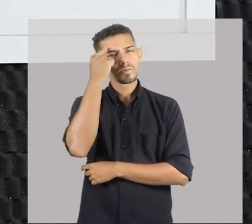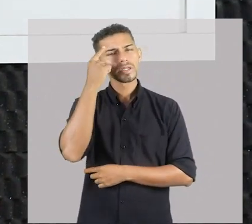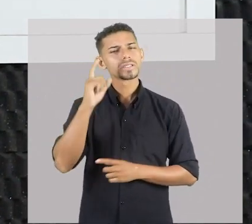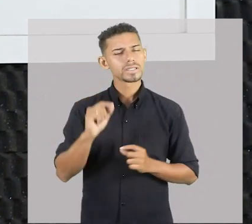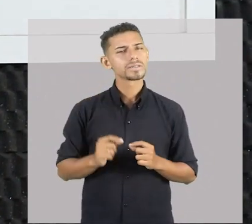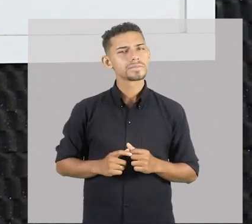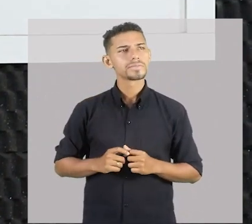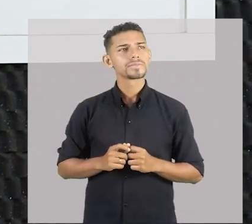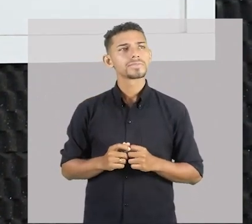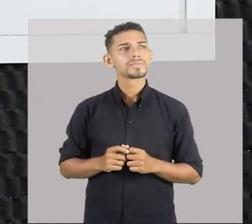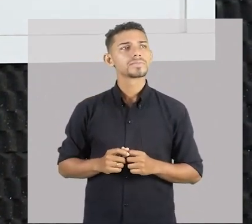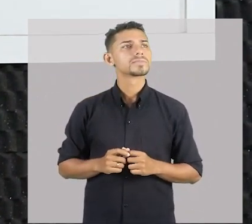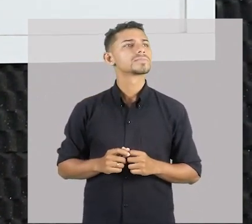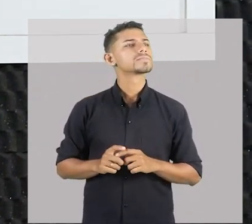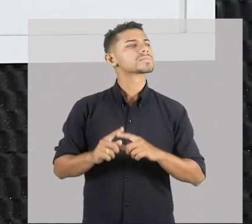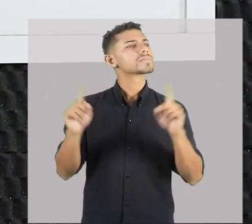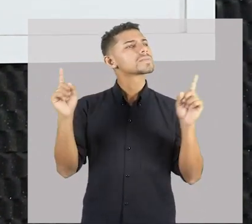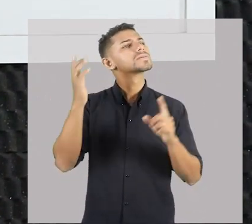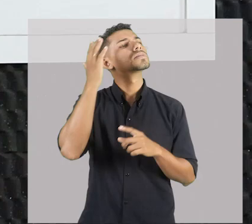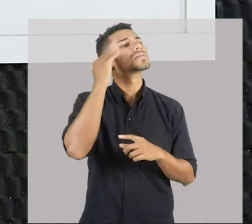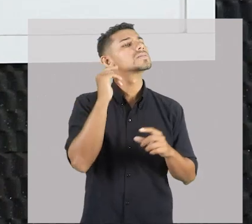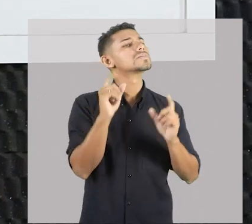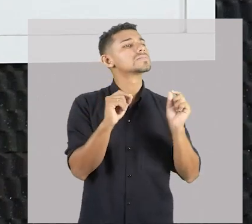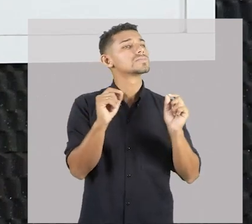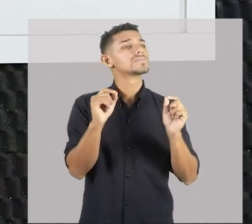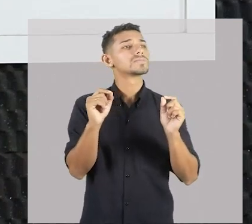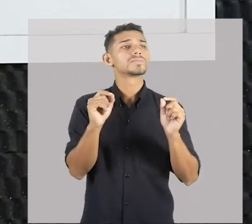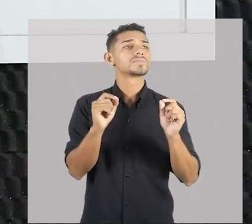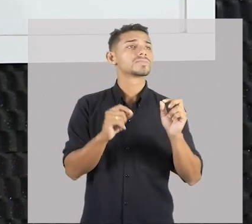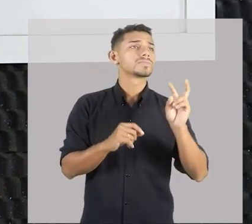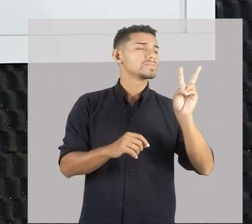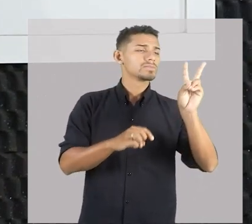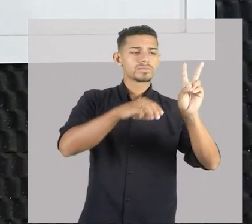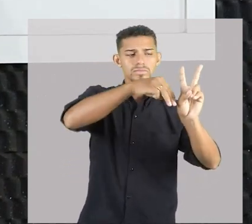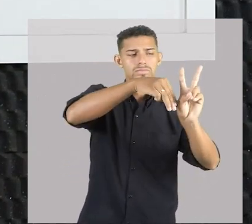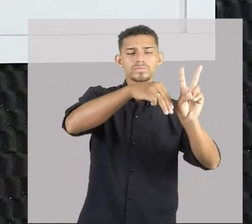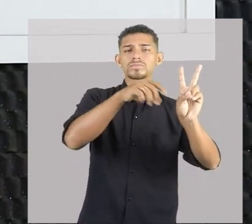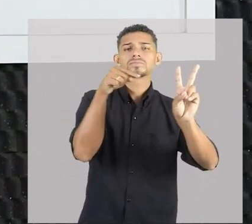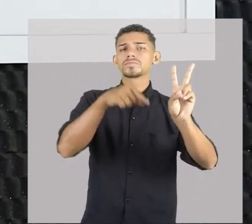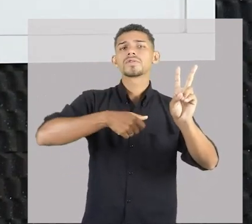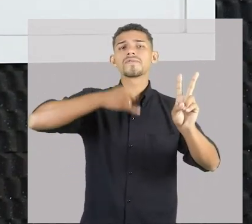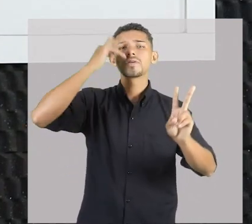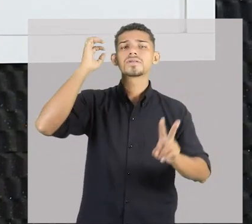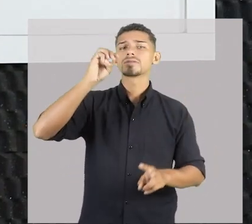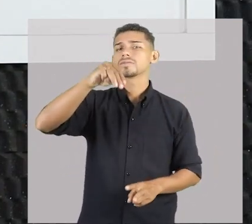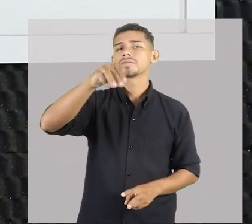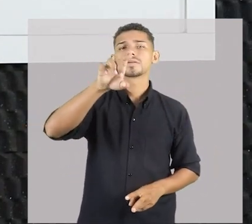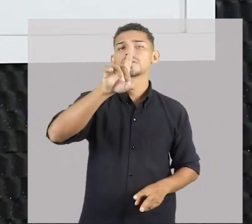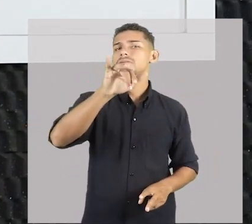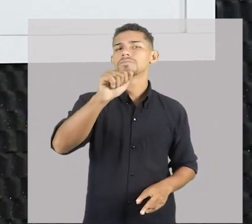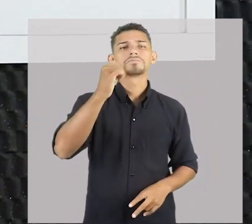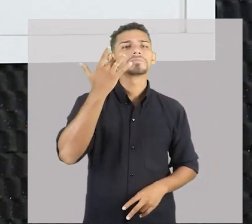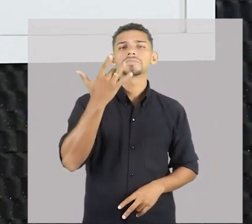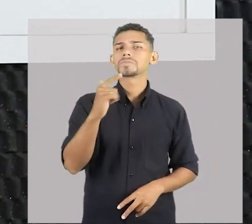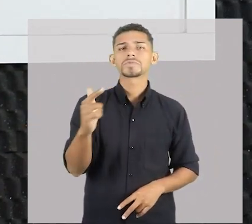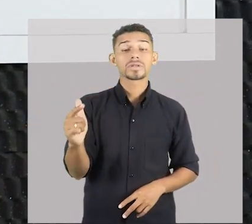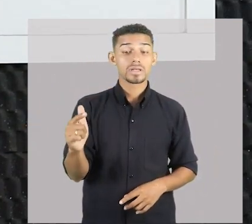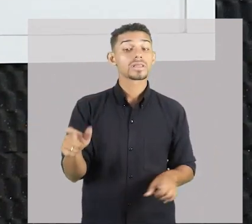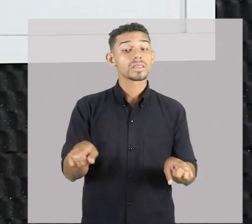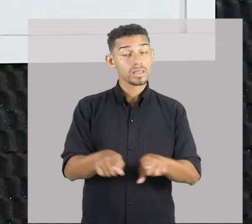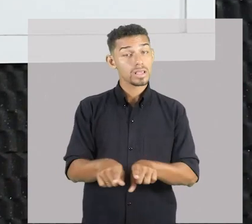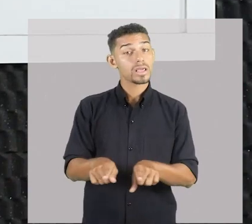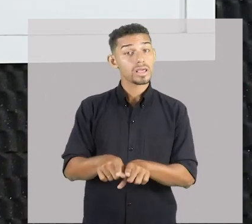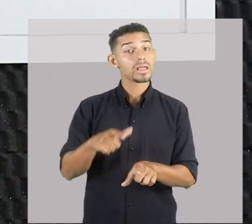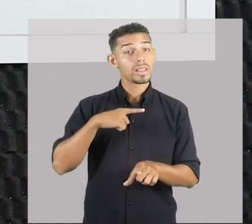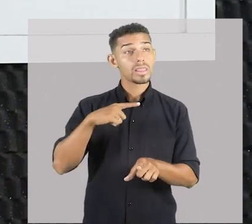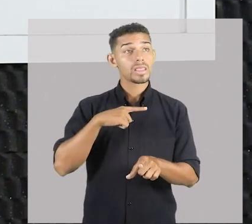nessa. Mas para saber a velocidade média, eu não sei, ó, não tenho a velocidade média, escalar média, eu tenho a angular.